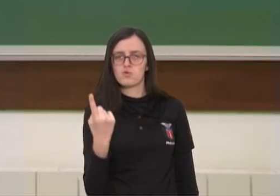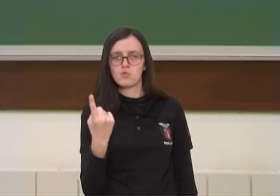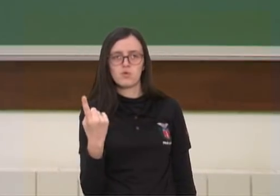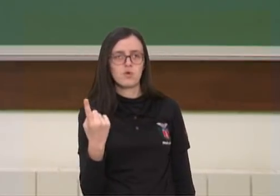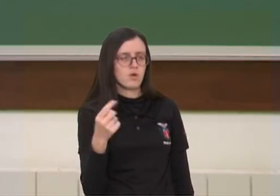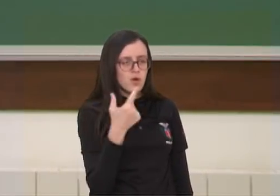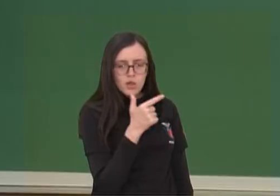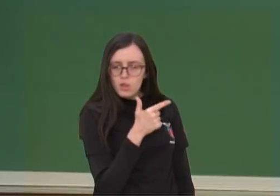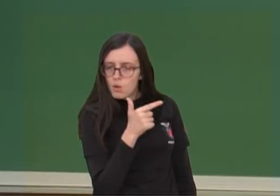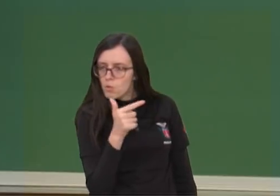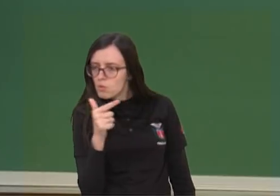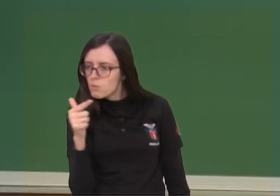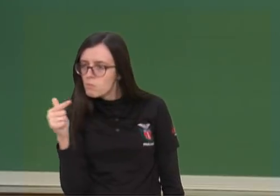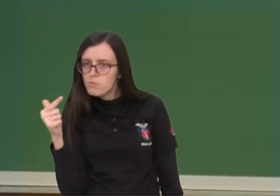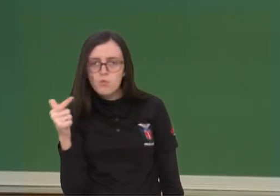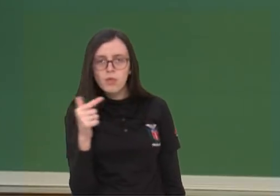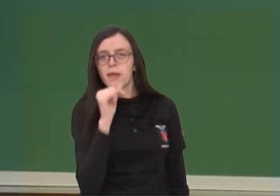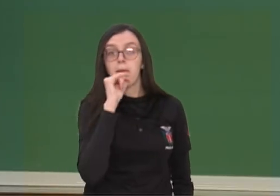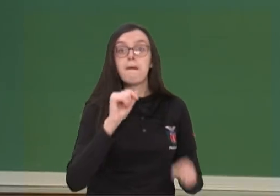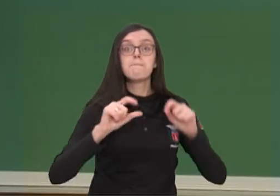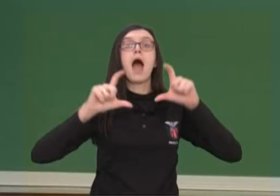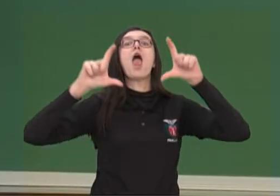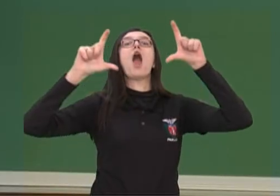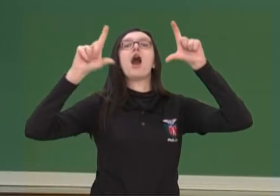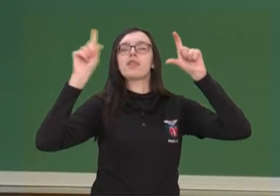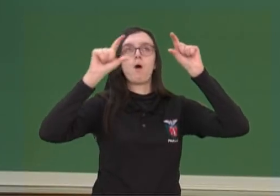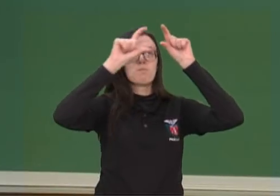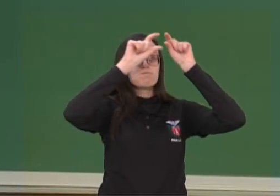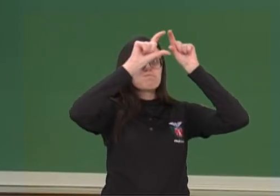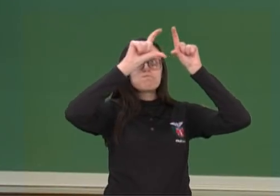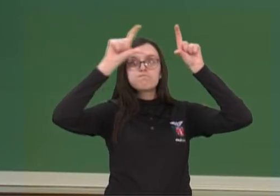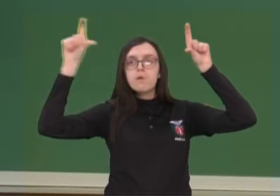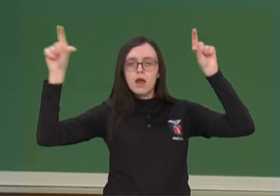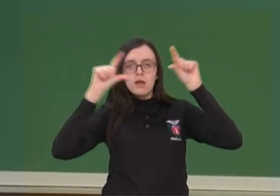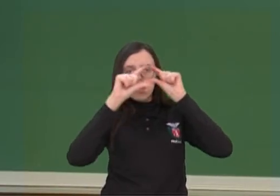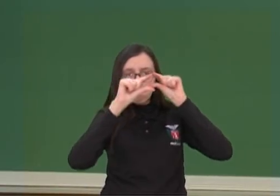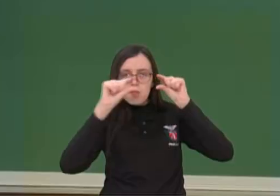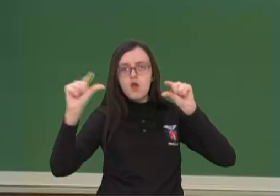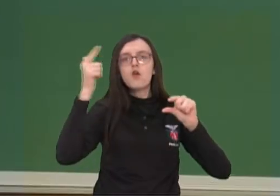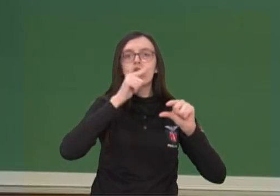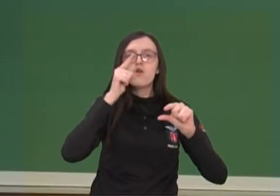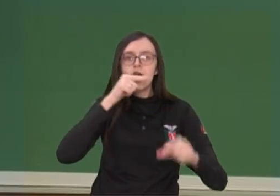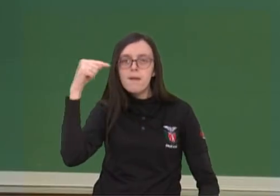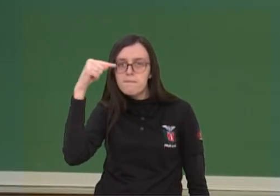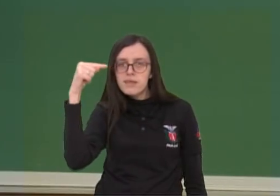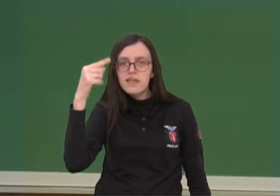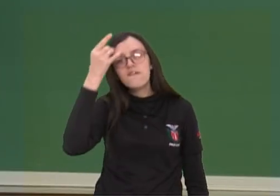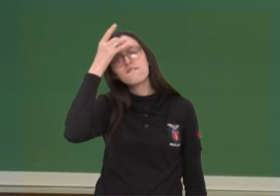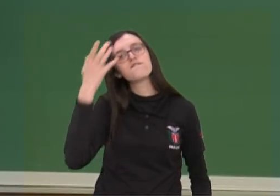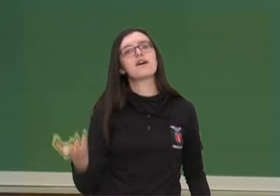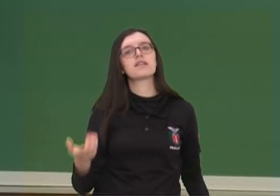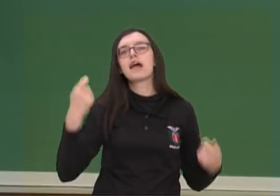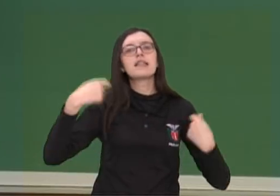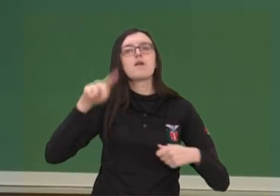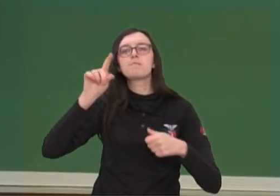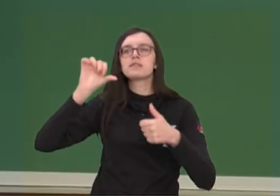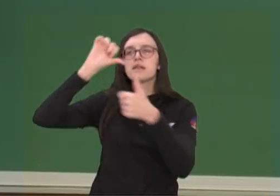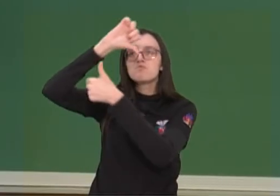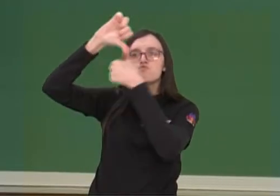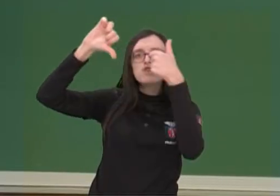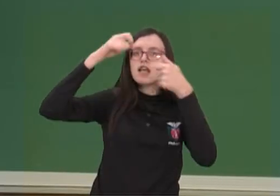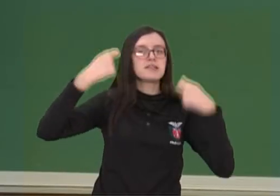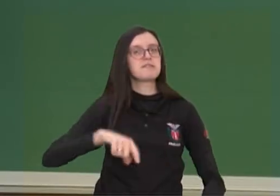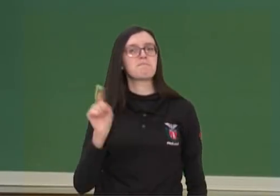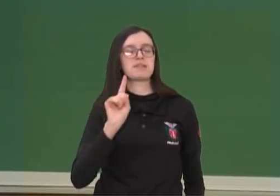nenhum número que é maior do que os de cima. Então, eu vou conseguir fazer a conta sem precisar fazer as